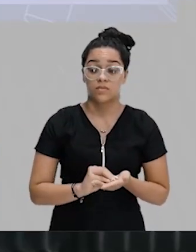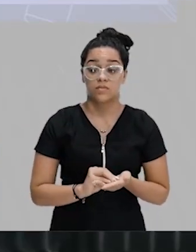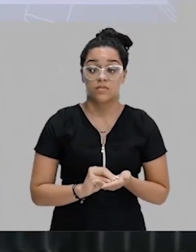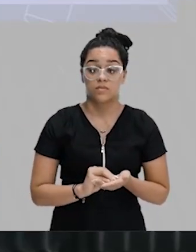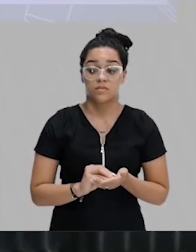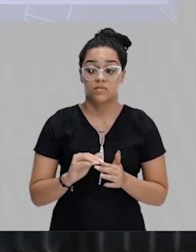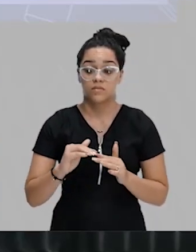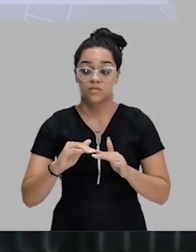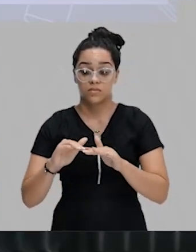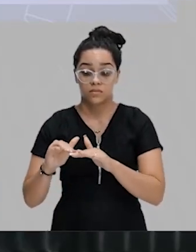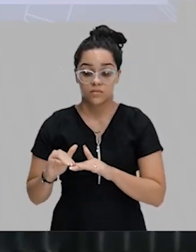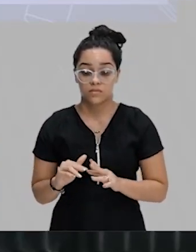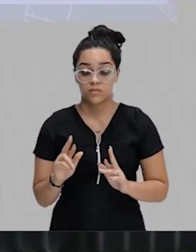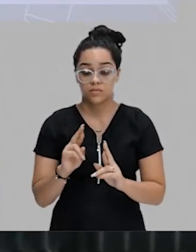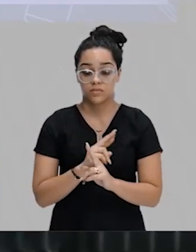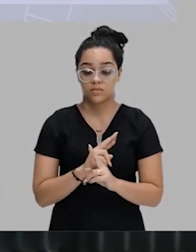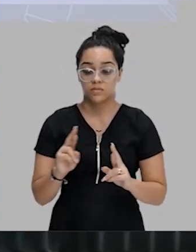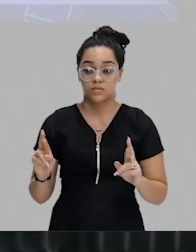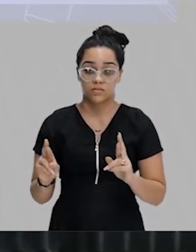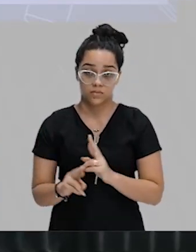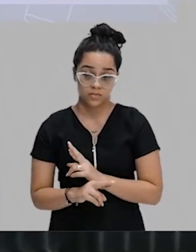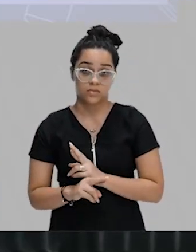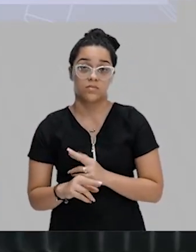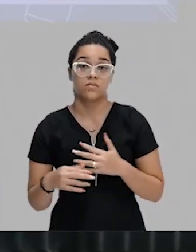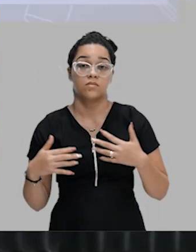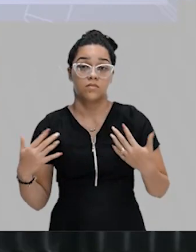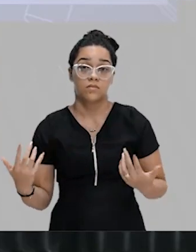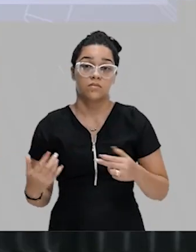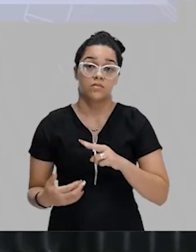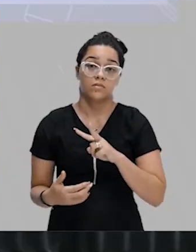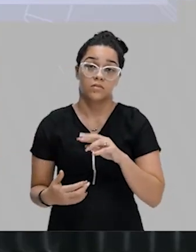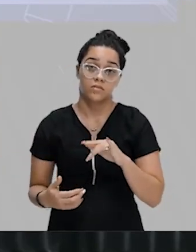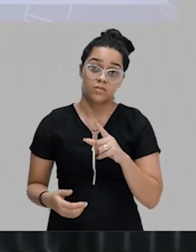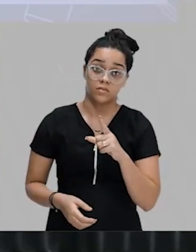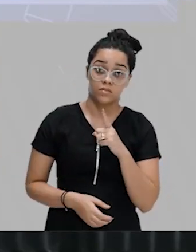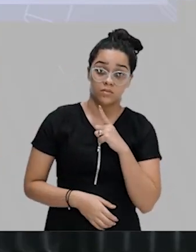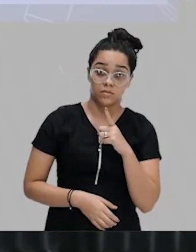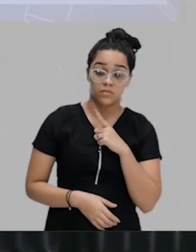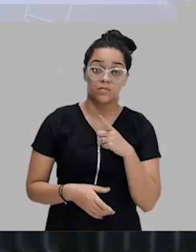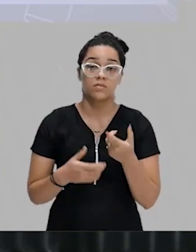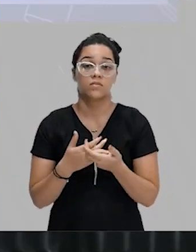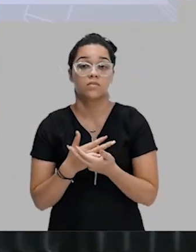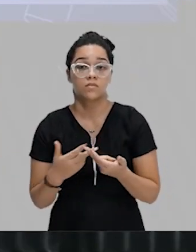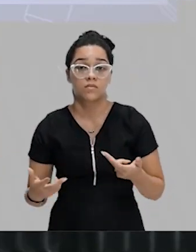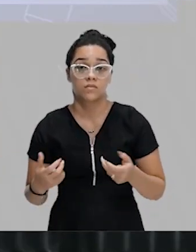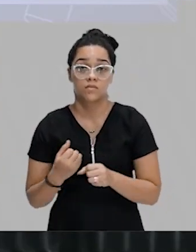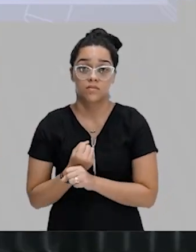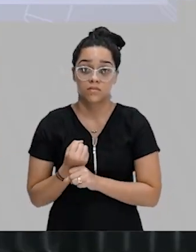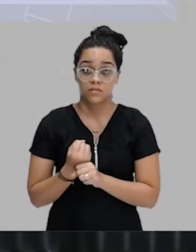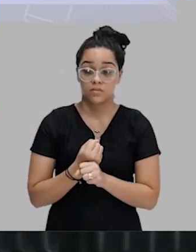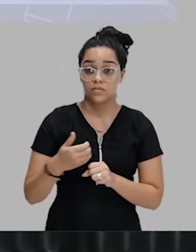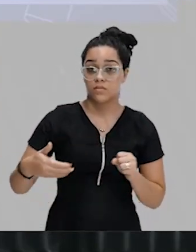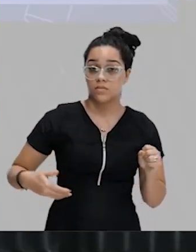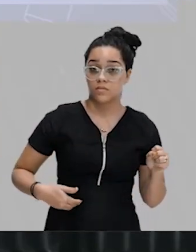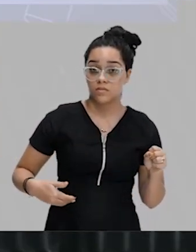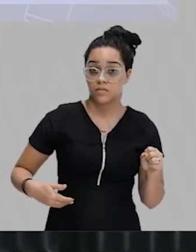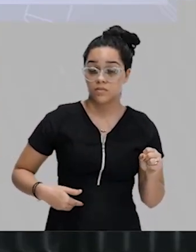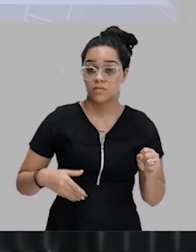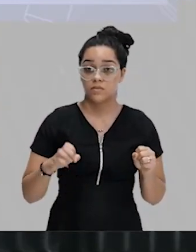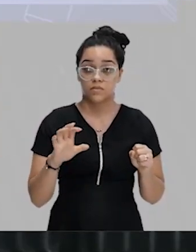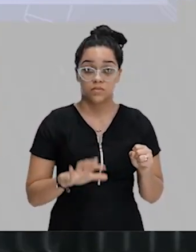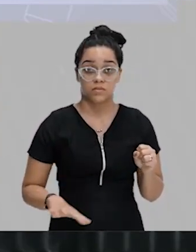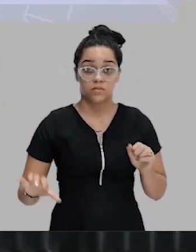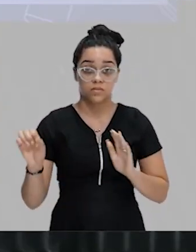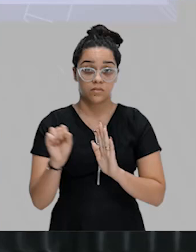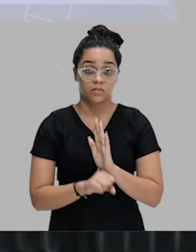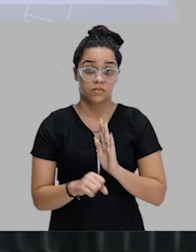consumo. E esse desequilíbrio vai provocar vários anos de fome na Europa ao longo do